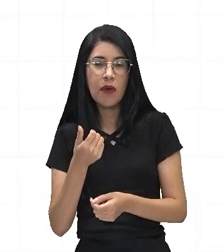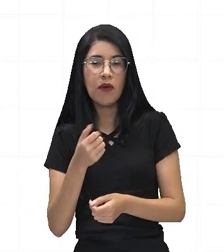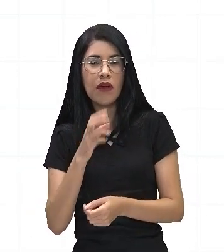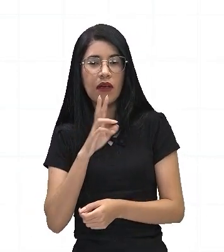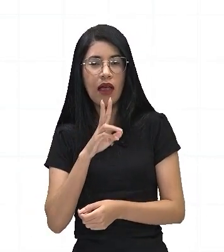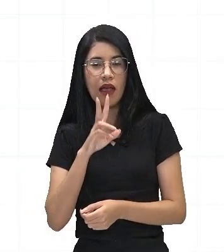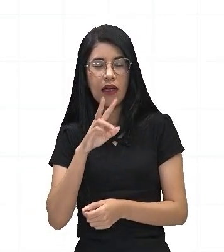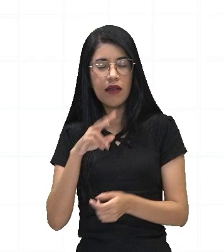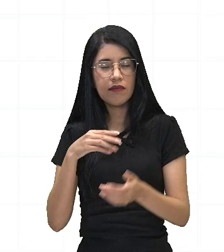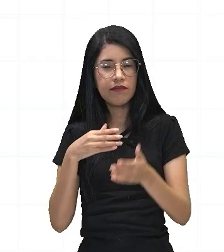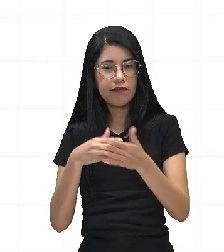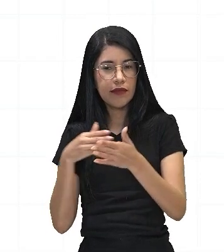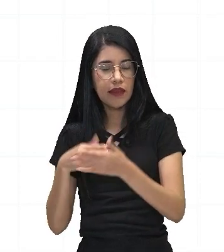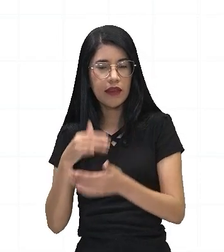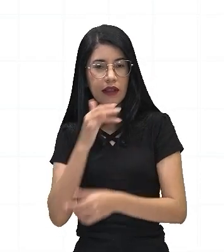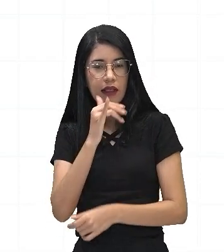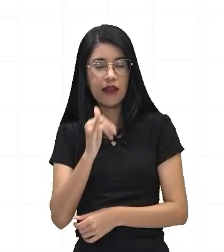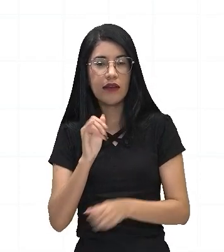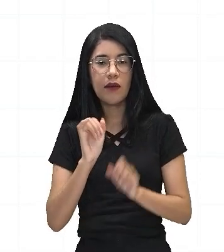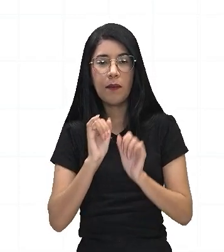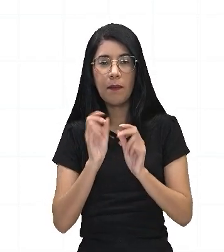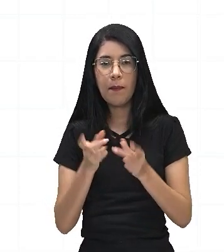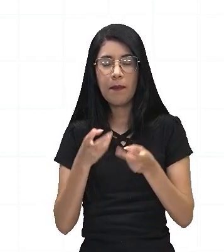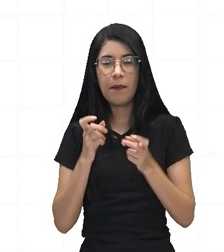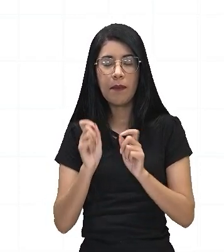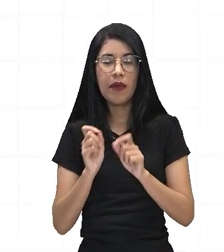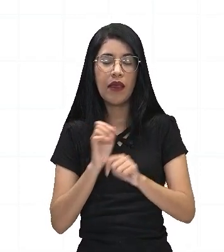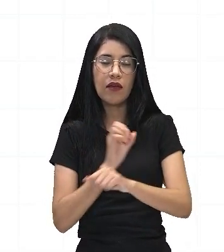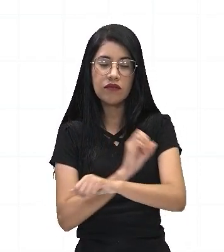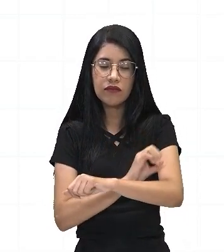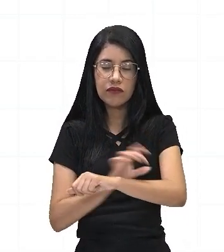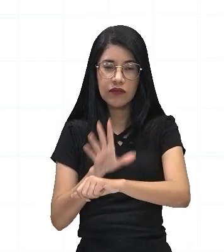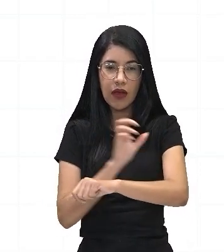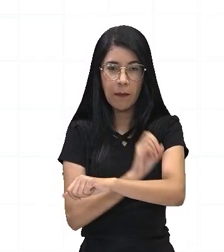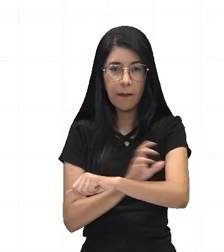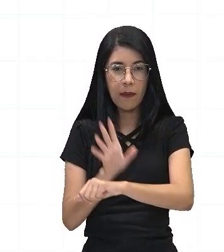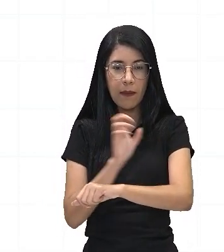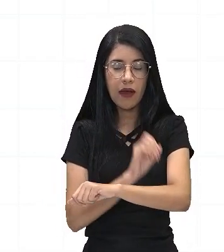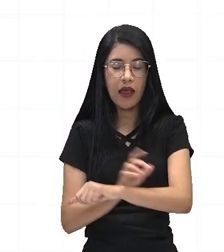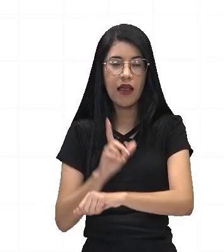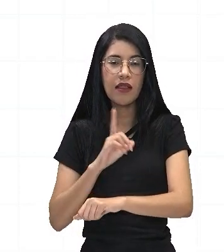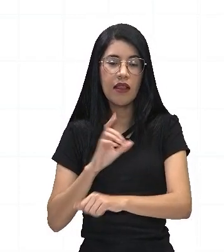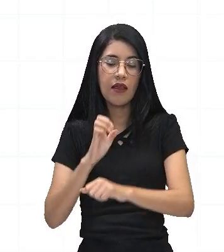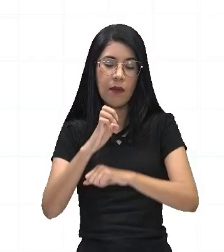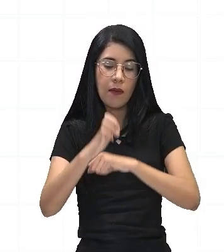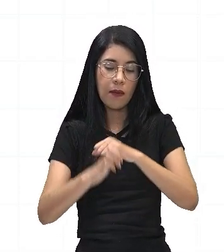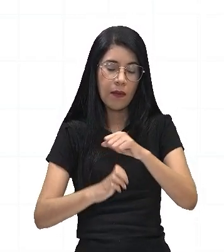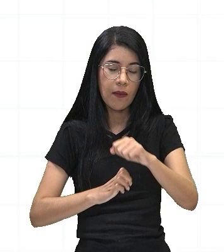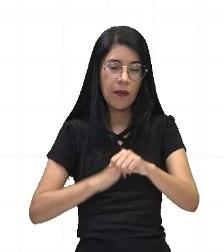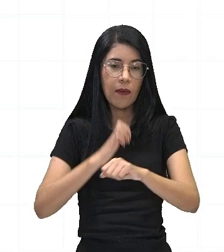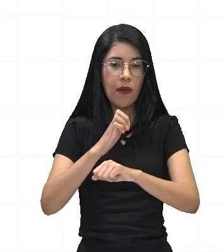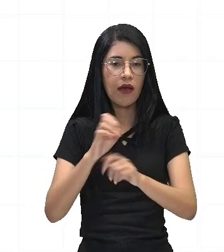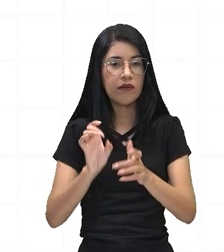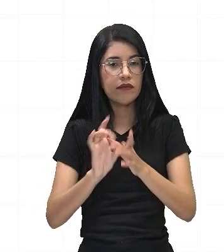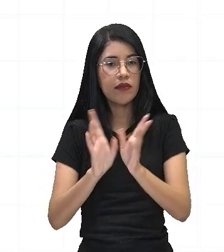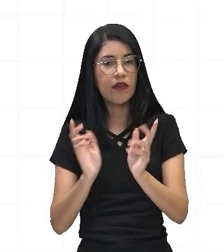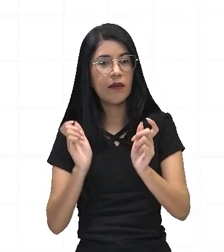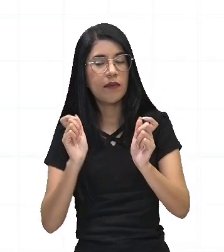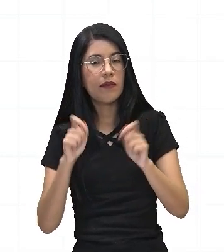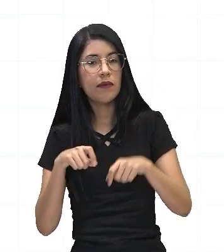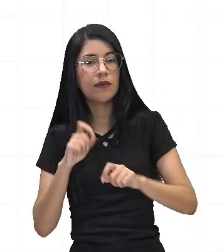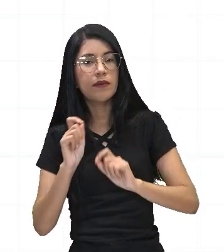gente, como está observando aí os materiais condutores, vimos que ele tem aí os seus elétrons livres e isso permite, né, justamente